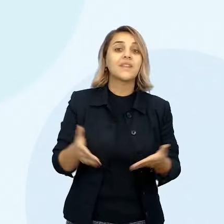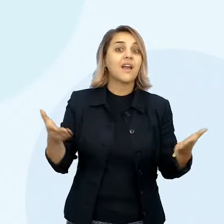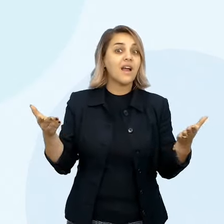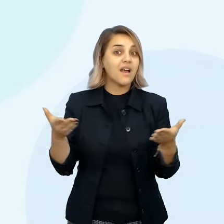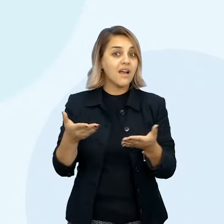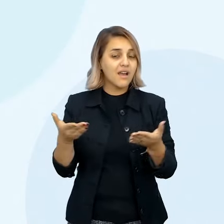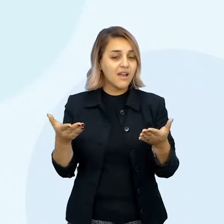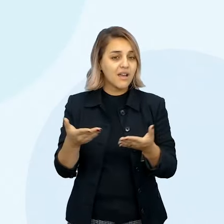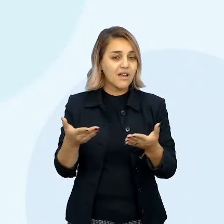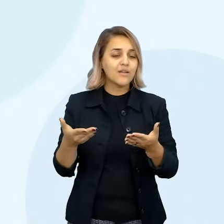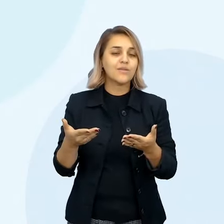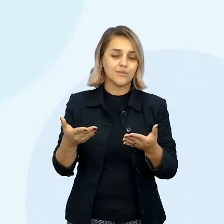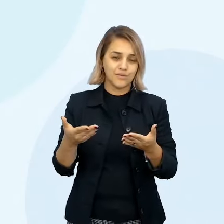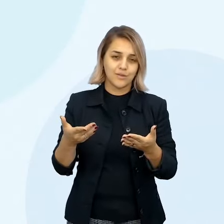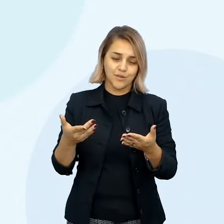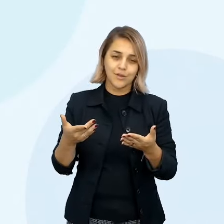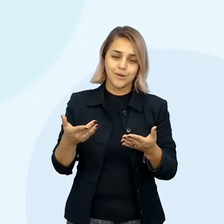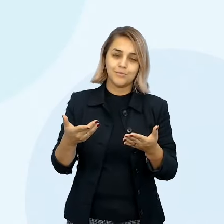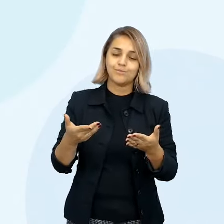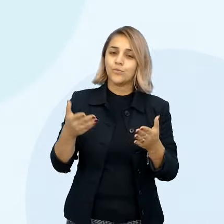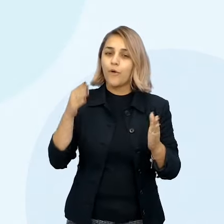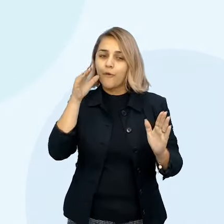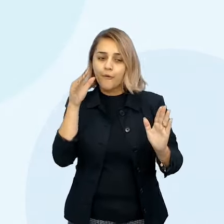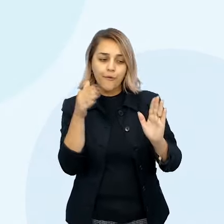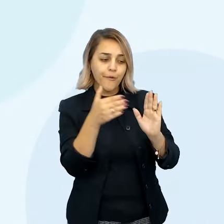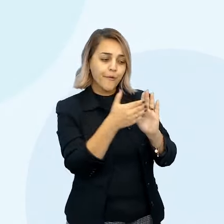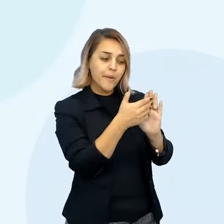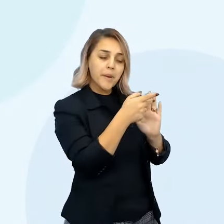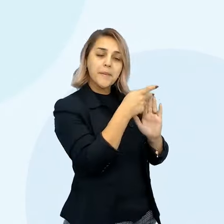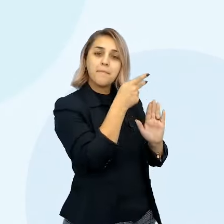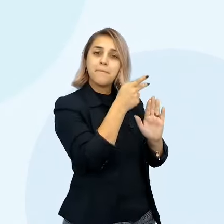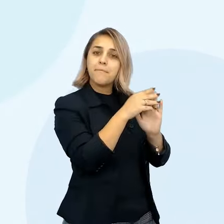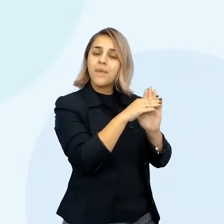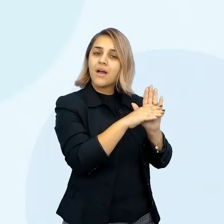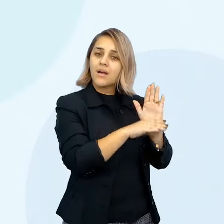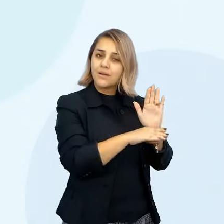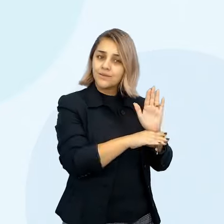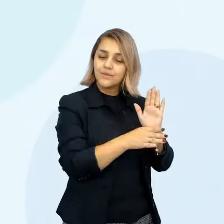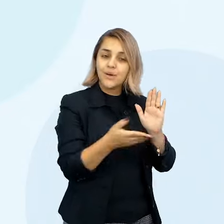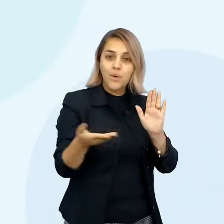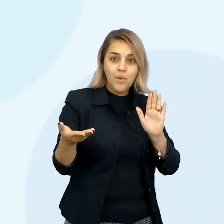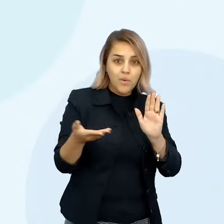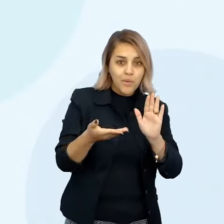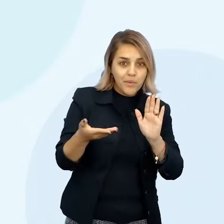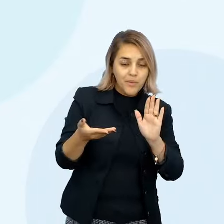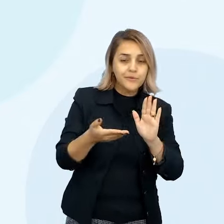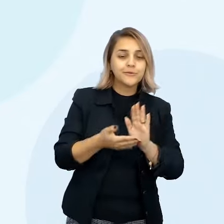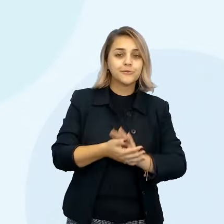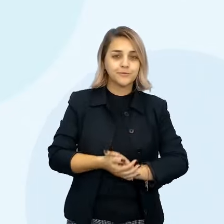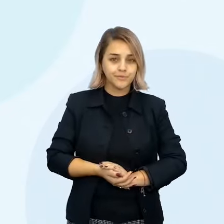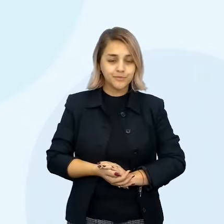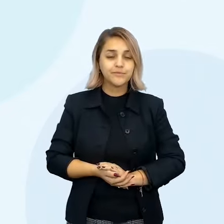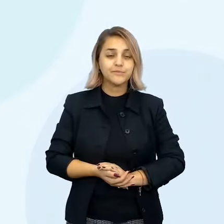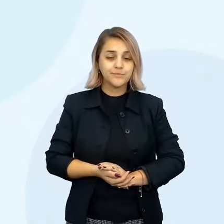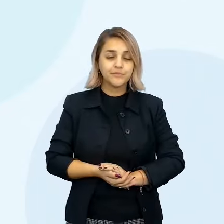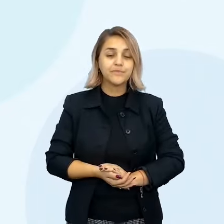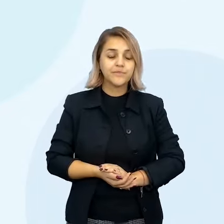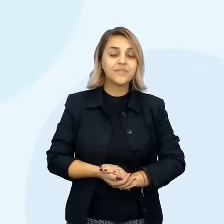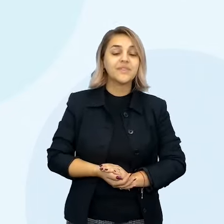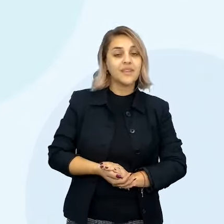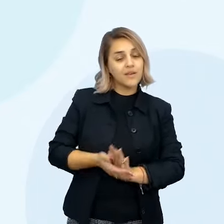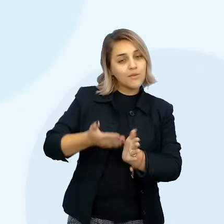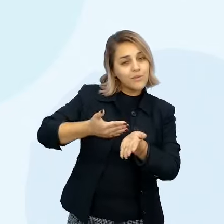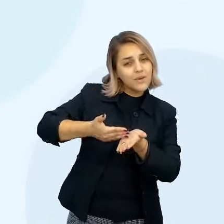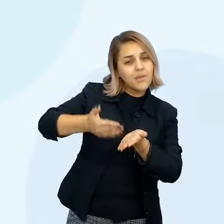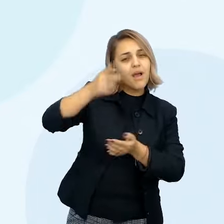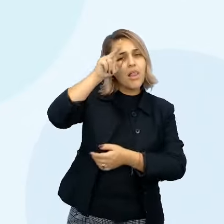para o percurso da pauta de hoje, né? Que para iniciar nós vamos para relembrar, né?